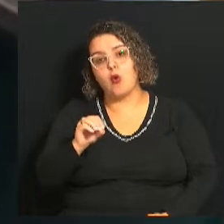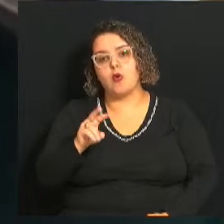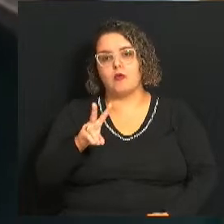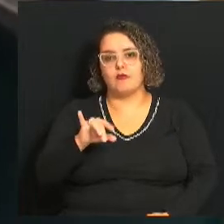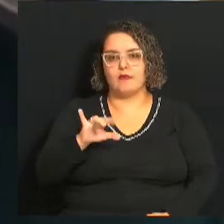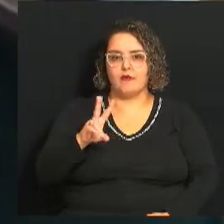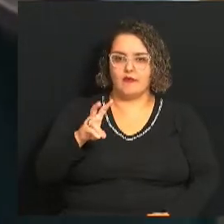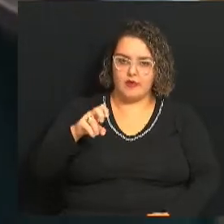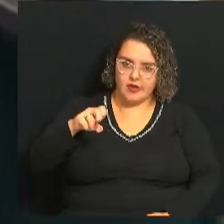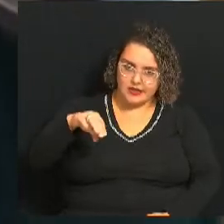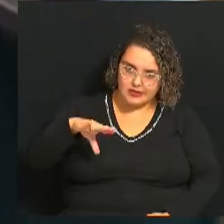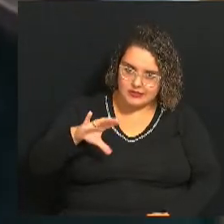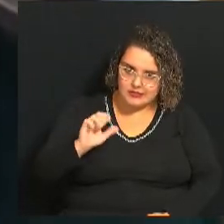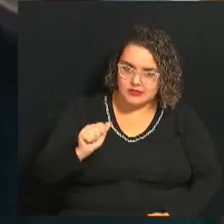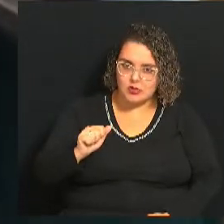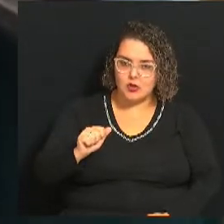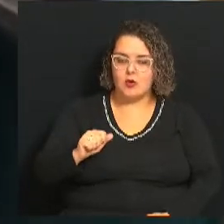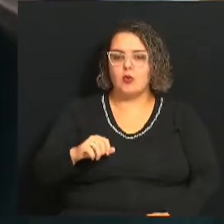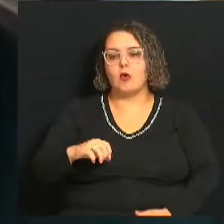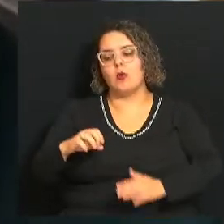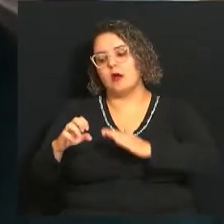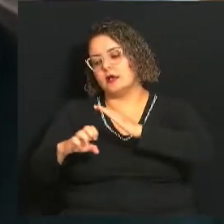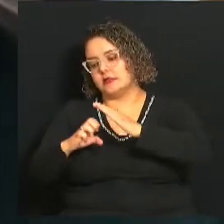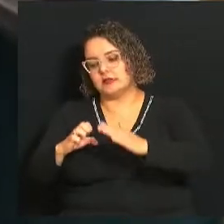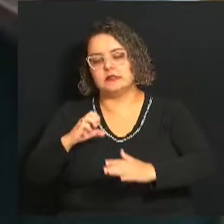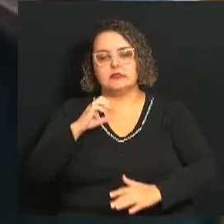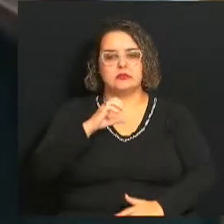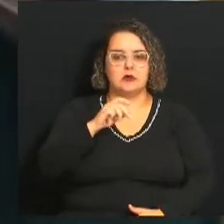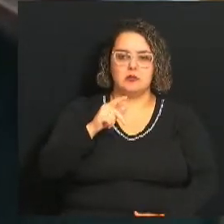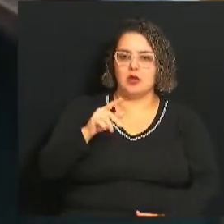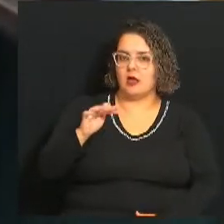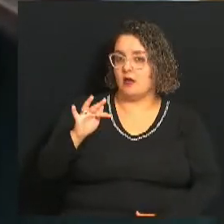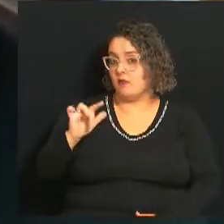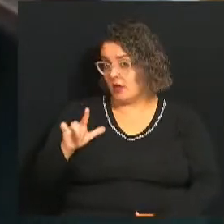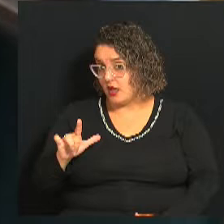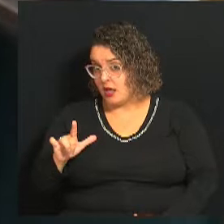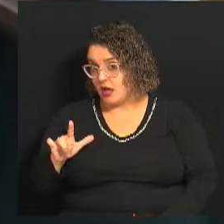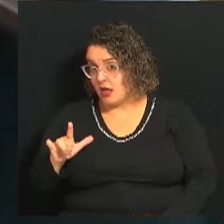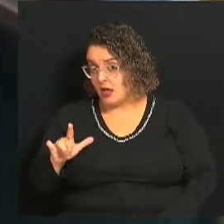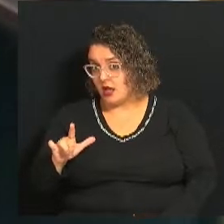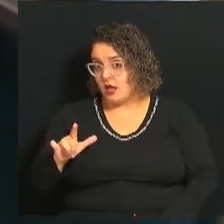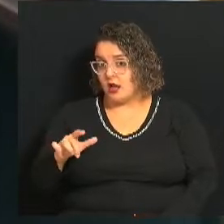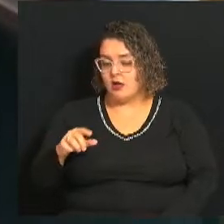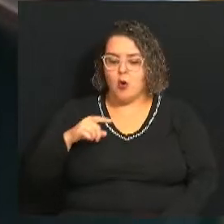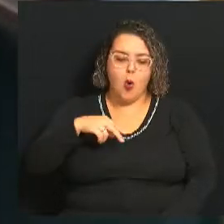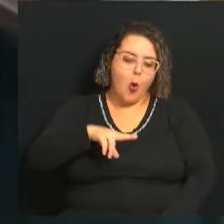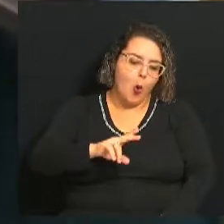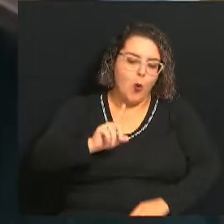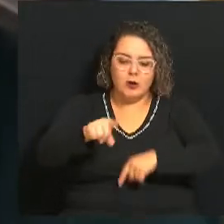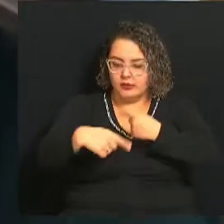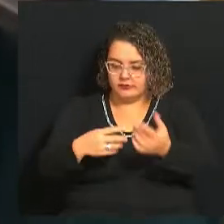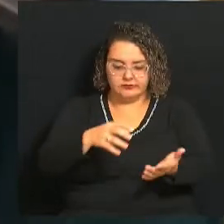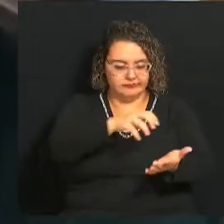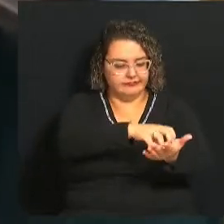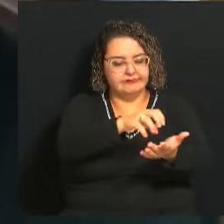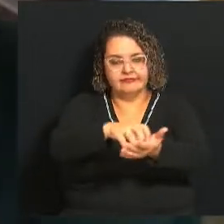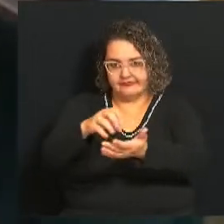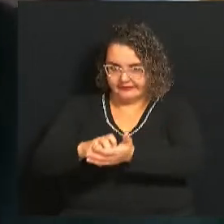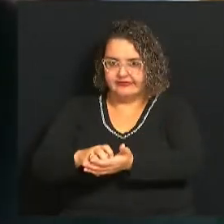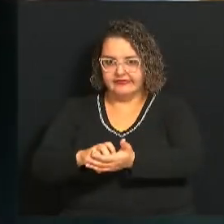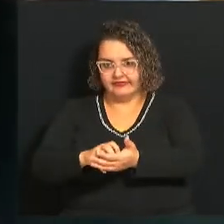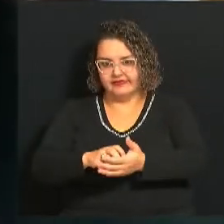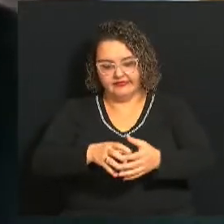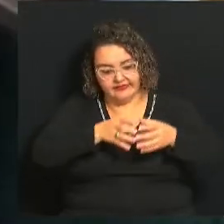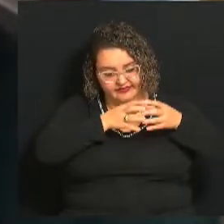CPFL e outros órgãos que utilizam a rede aérea a conviverem com essas árvores, né,